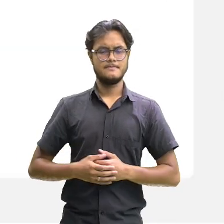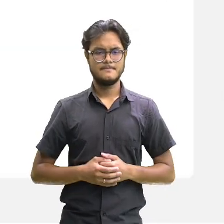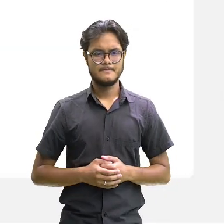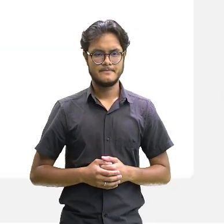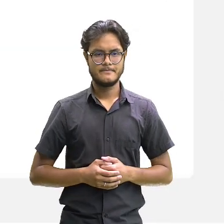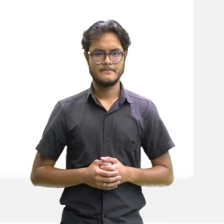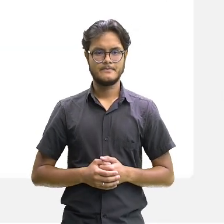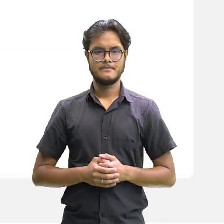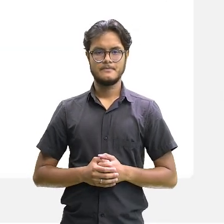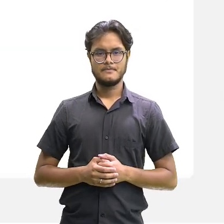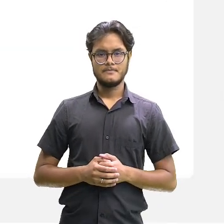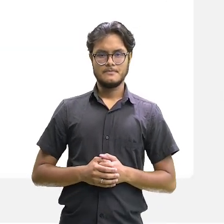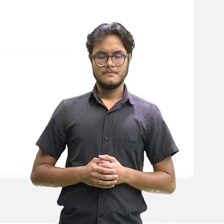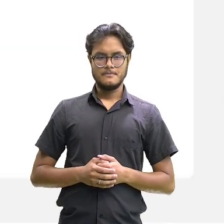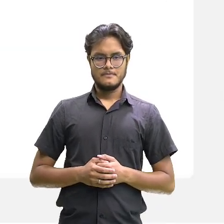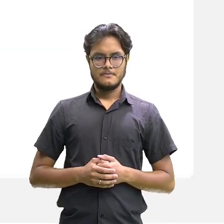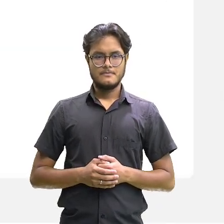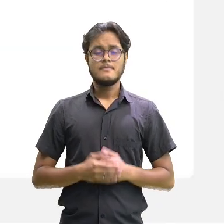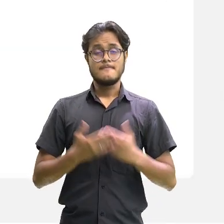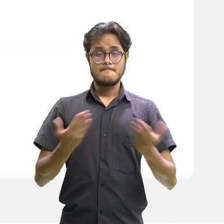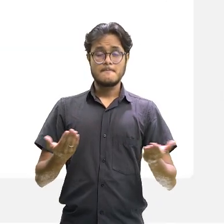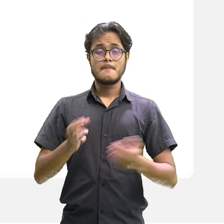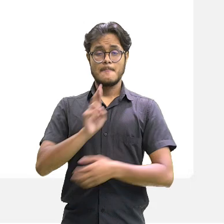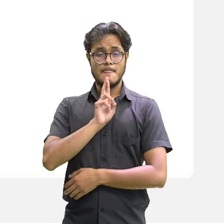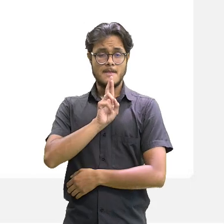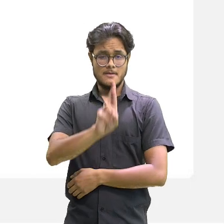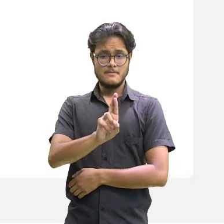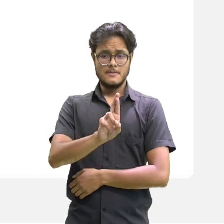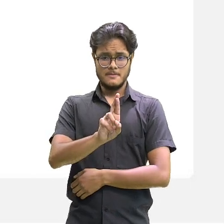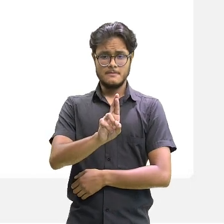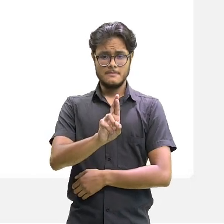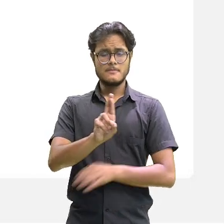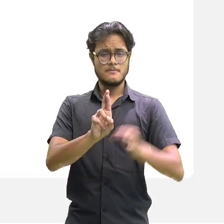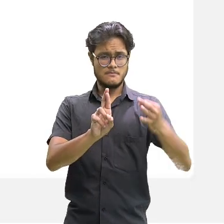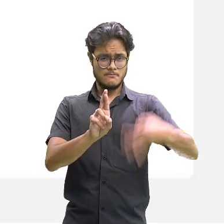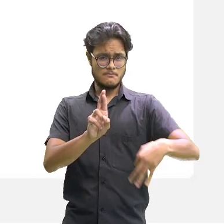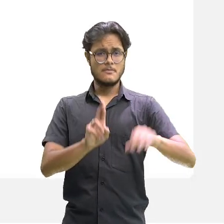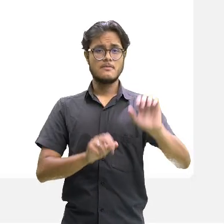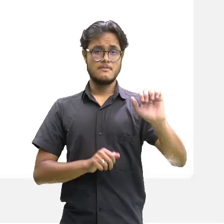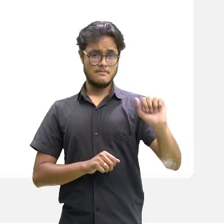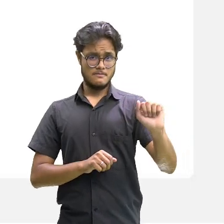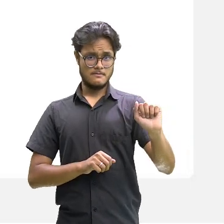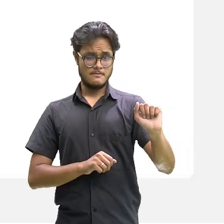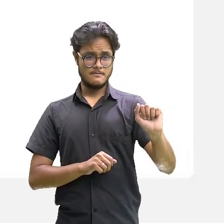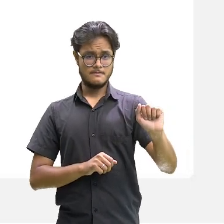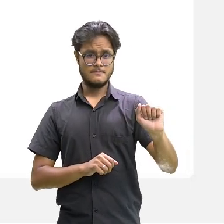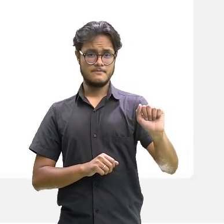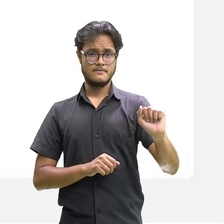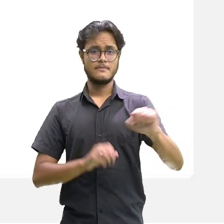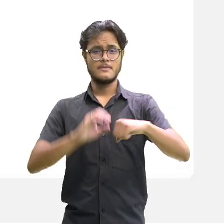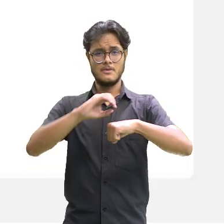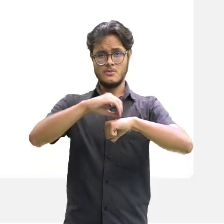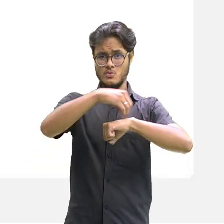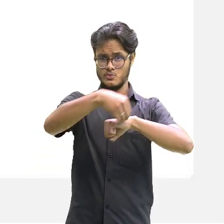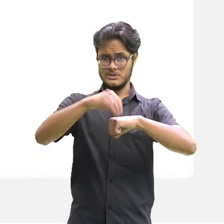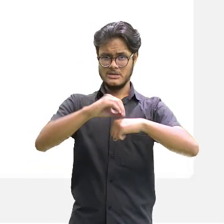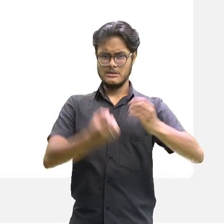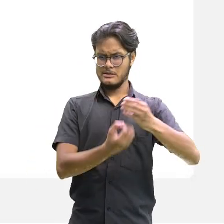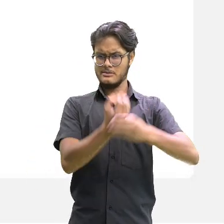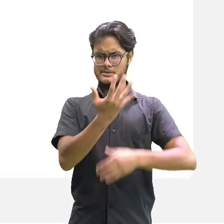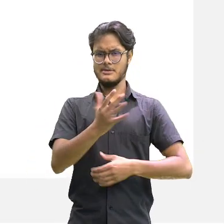questão. Vamos ver as nossas alternativas e eu já vou dizer para você que a certa é a letra A. Os átomos não são